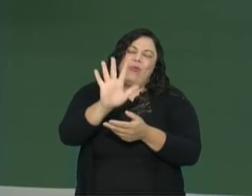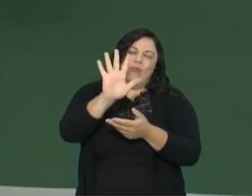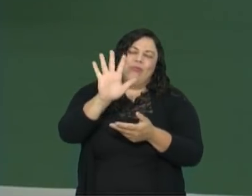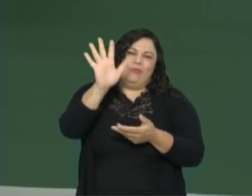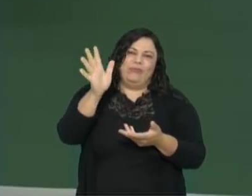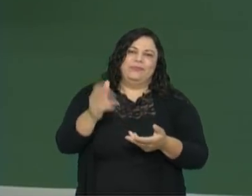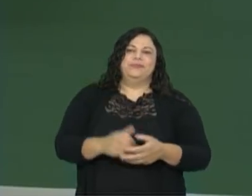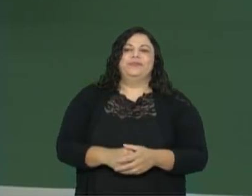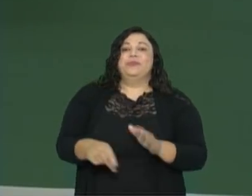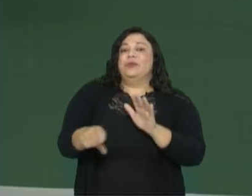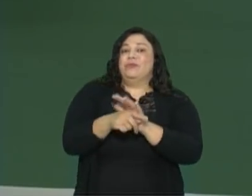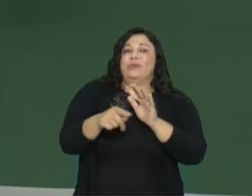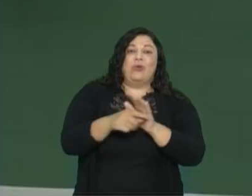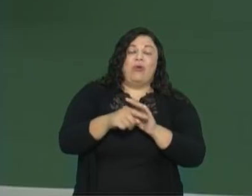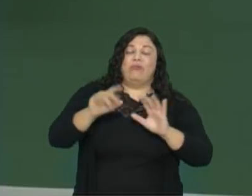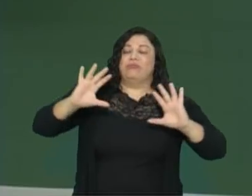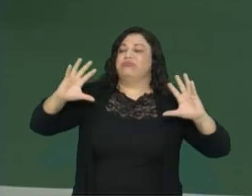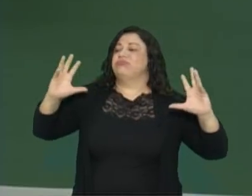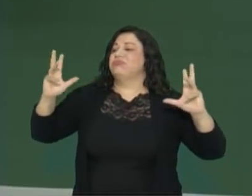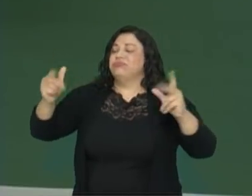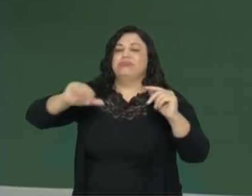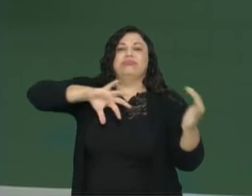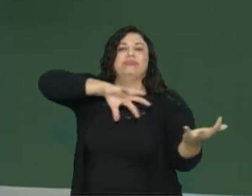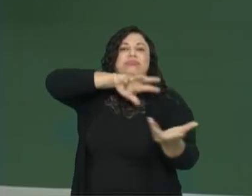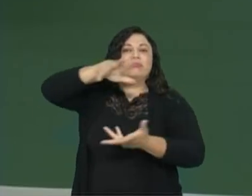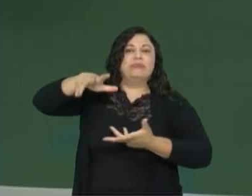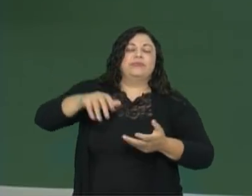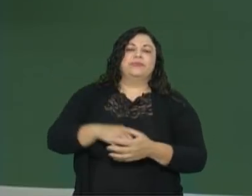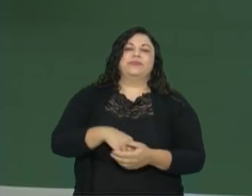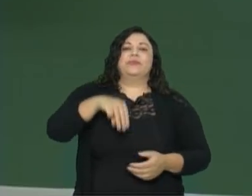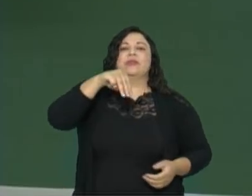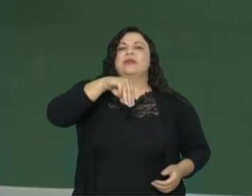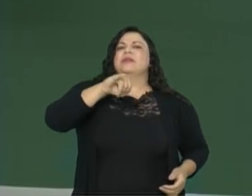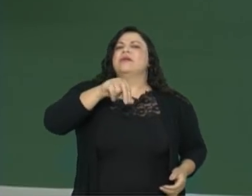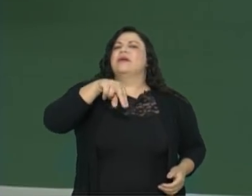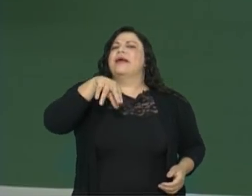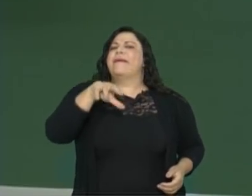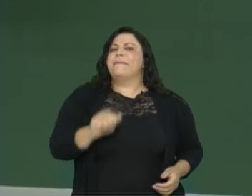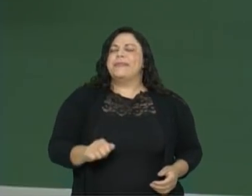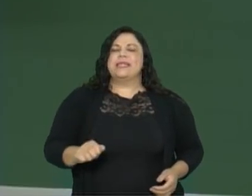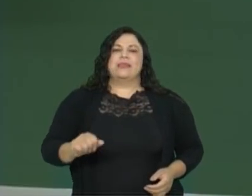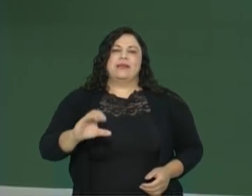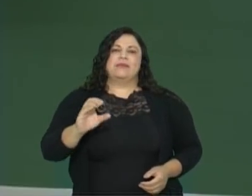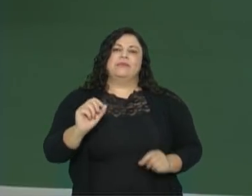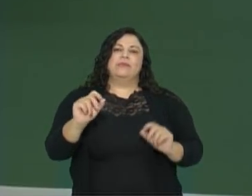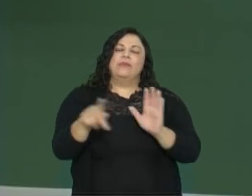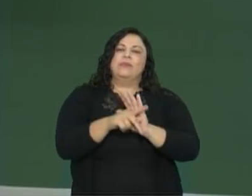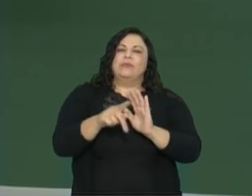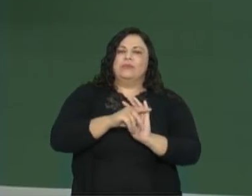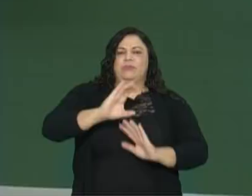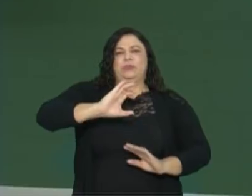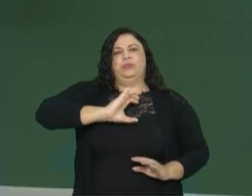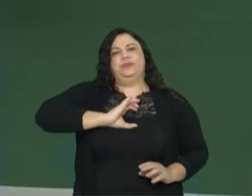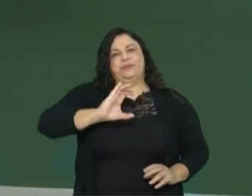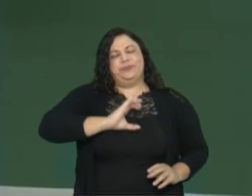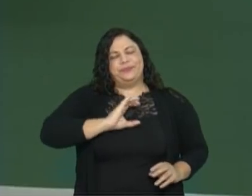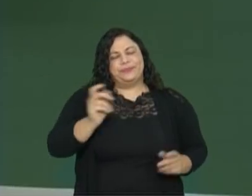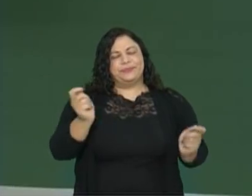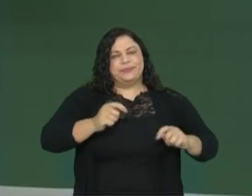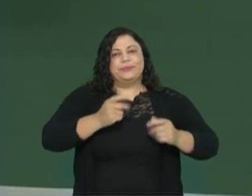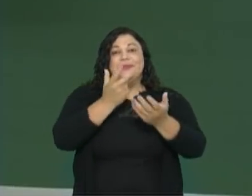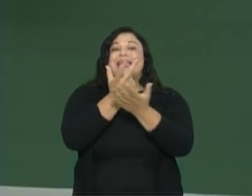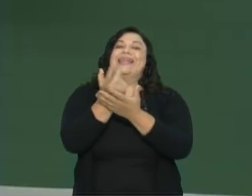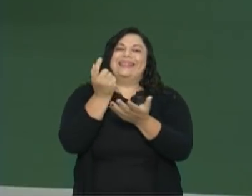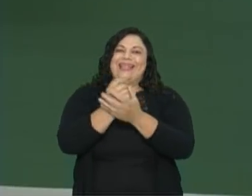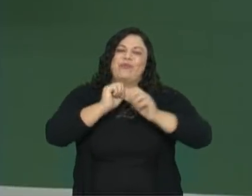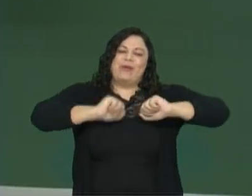mercado mundial quase inteiro. Por que tem uma mina no Canadá? Porque eles têm uma fábrica de avião e essa fábrica de avião compra todo o material que